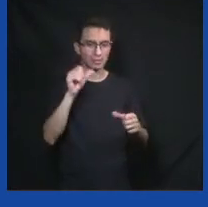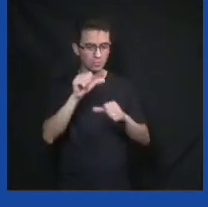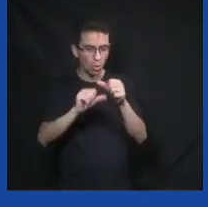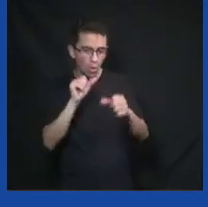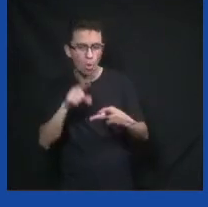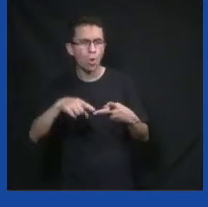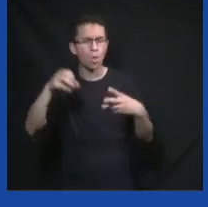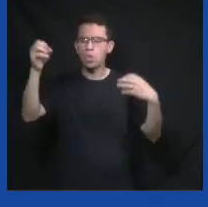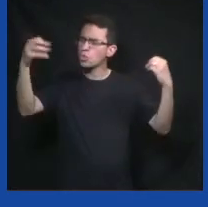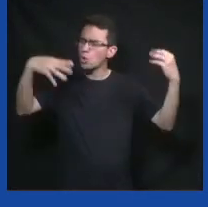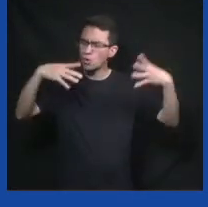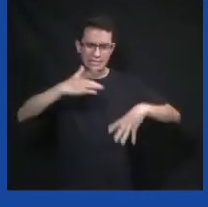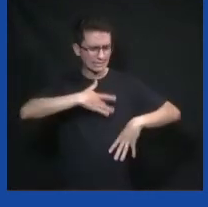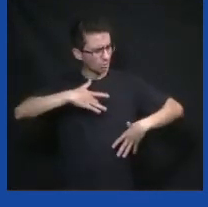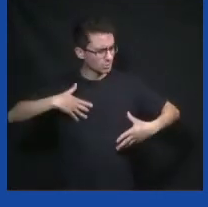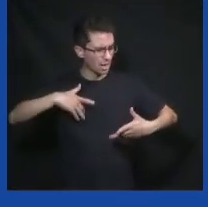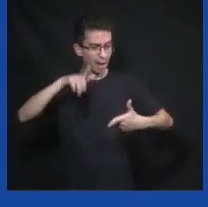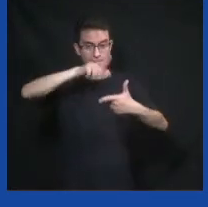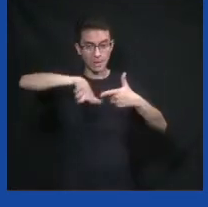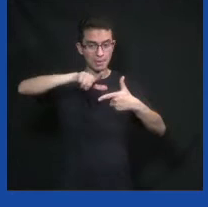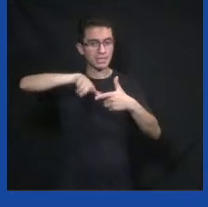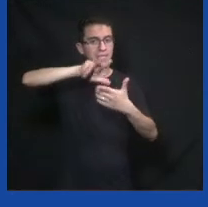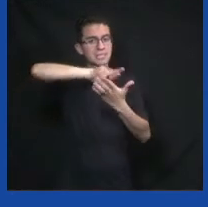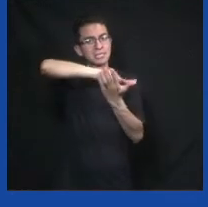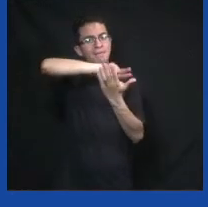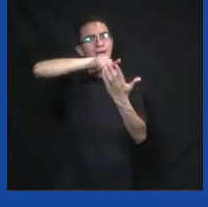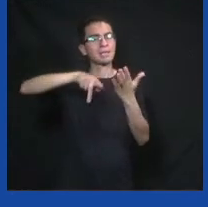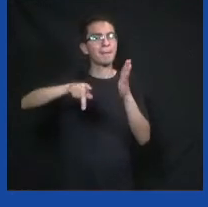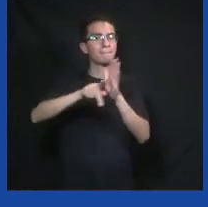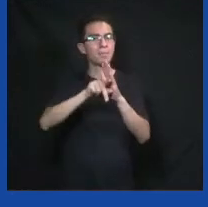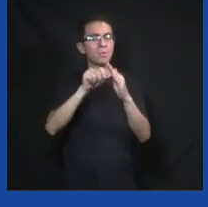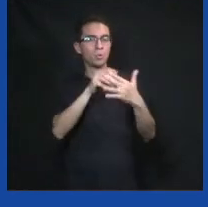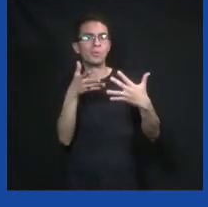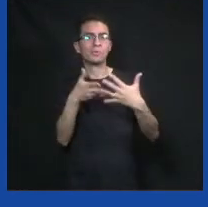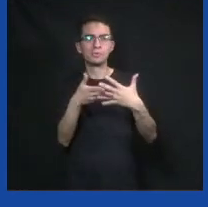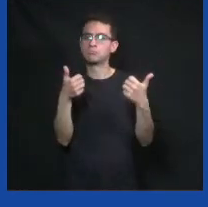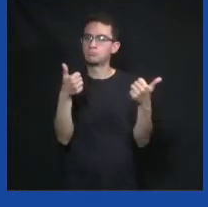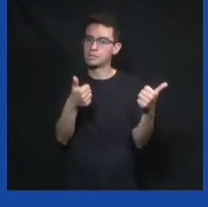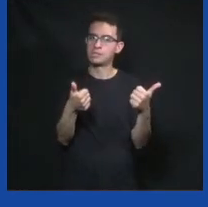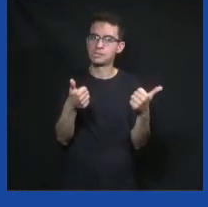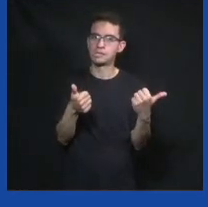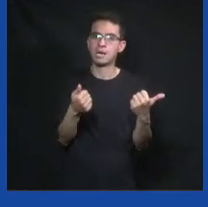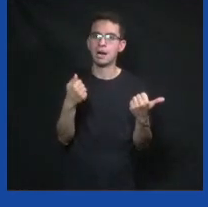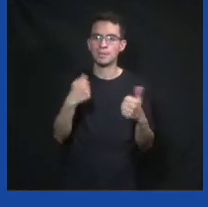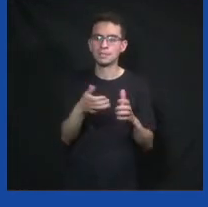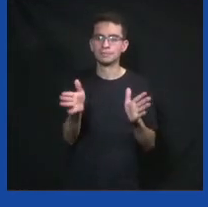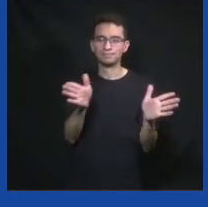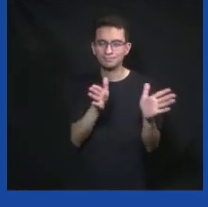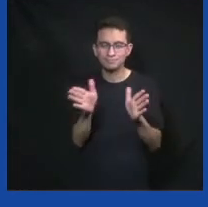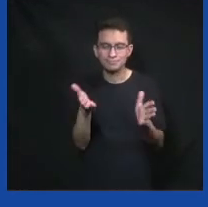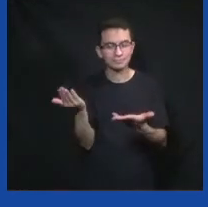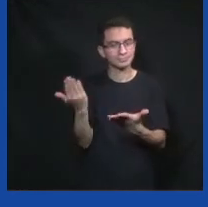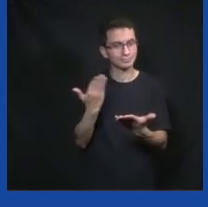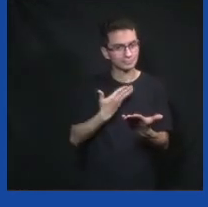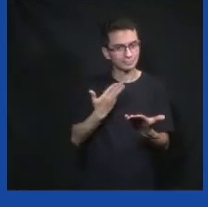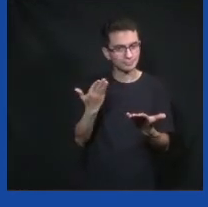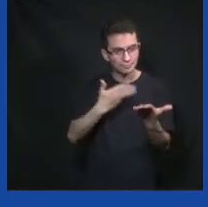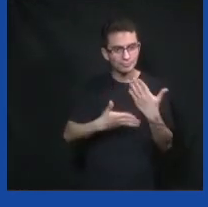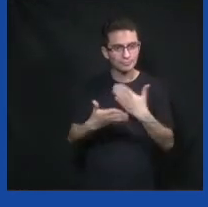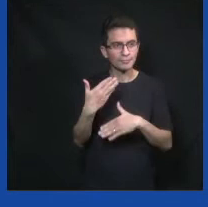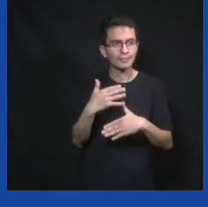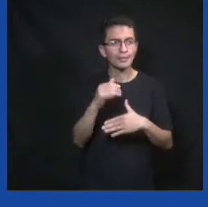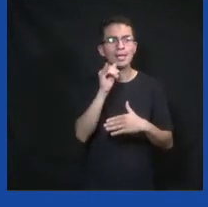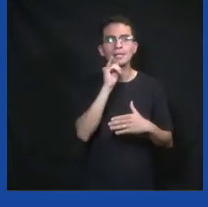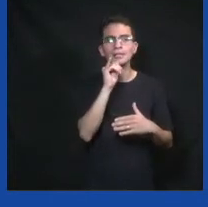um segundo ponto é, como eu falo de novo, tornar acessível, atrativo, amigável. Só vou dar um exemplo do que a gente faz com o nosso programa Embaixadores. Temos